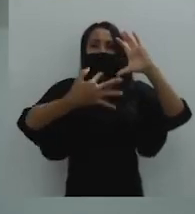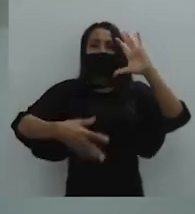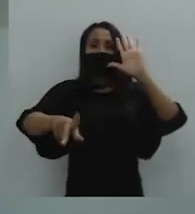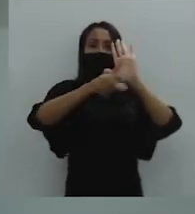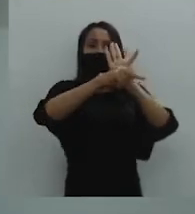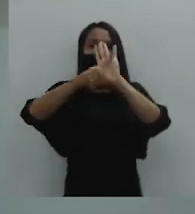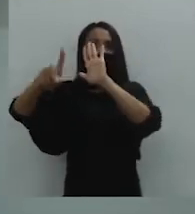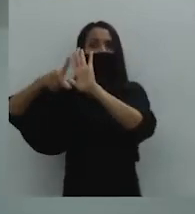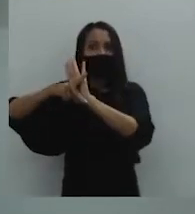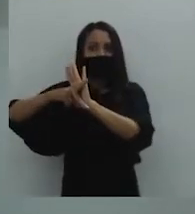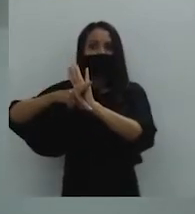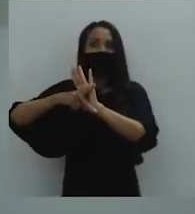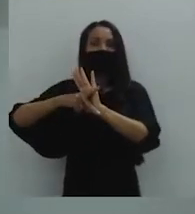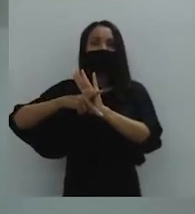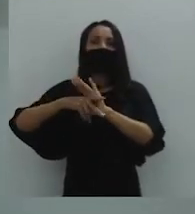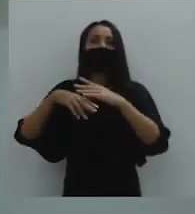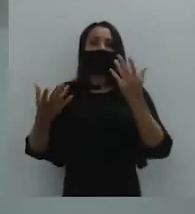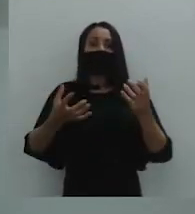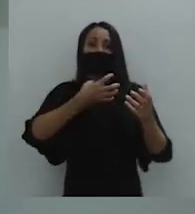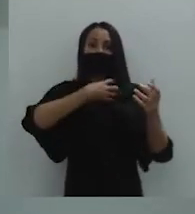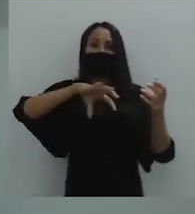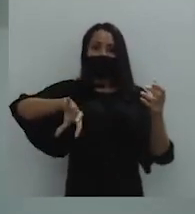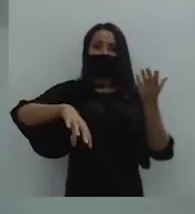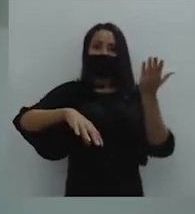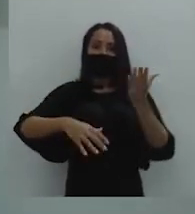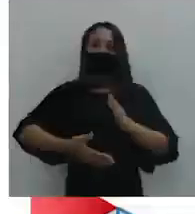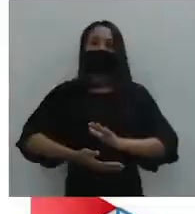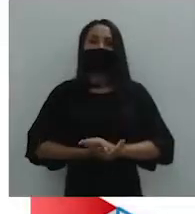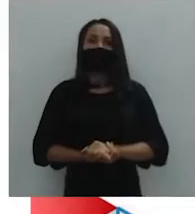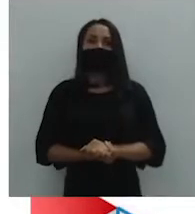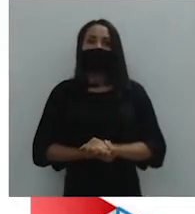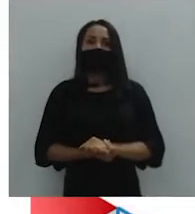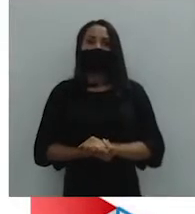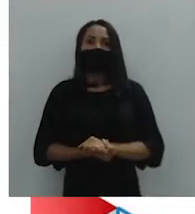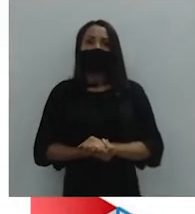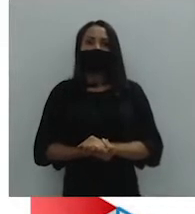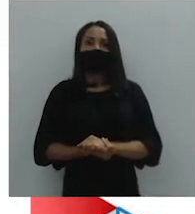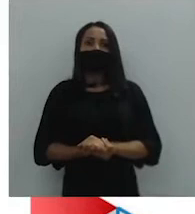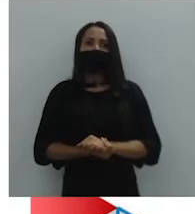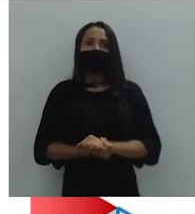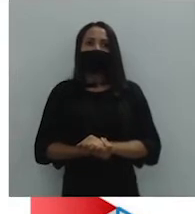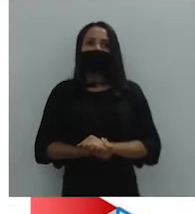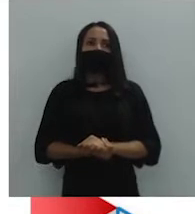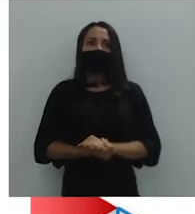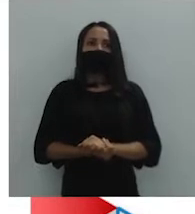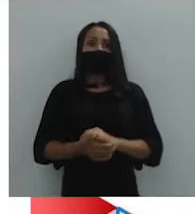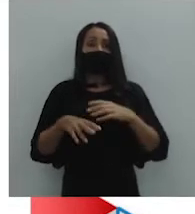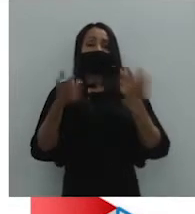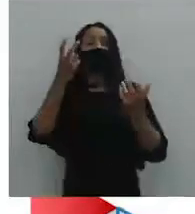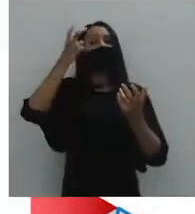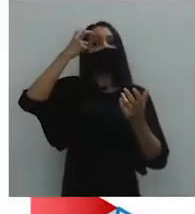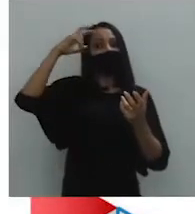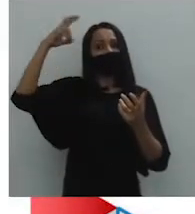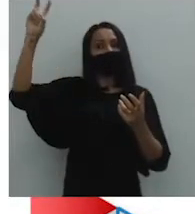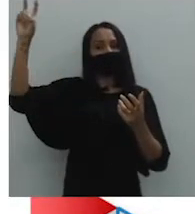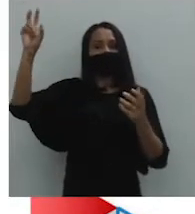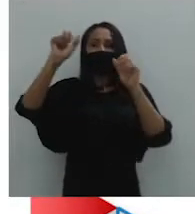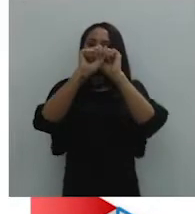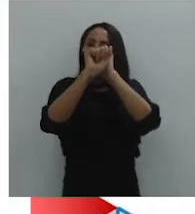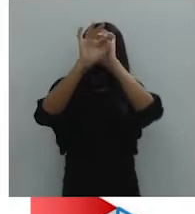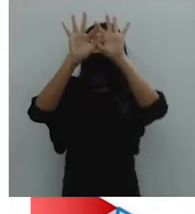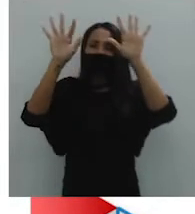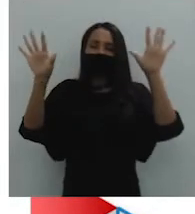próprias. Aqui mesmo é na Bahia, certo? E um exemplo mais claro